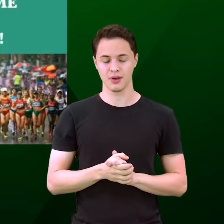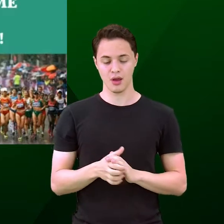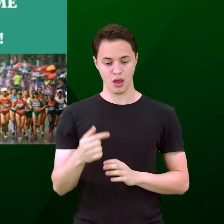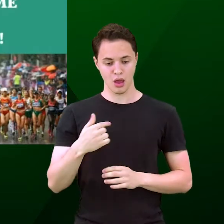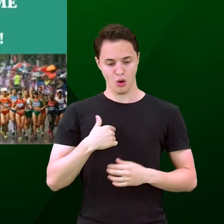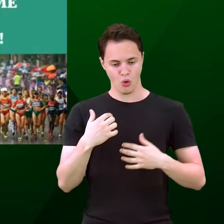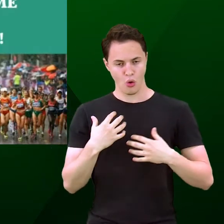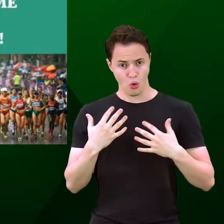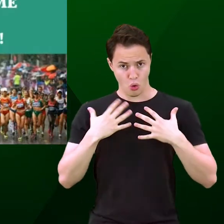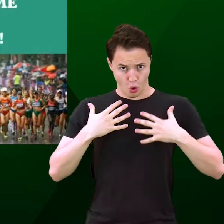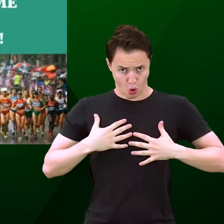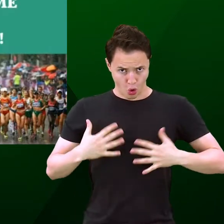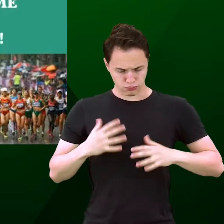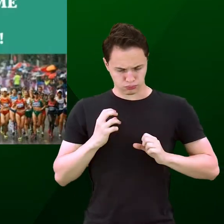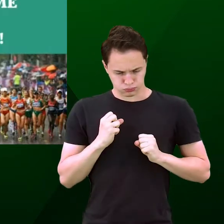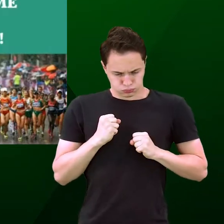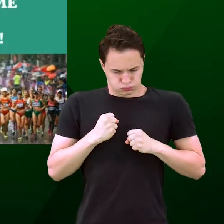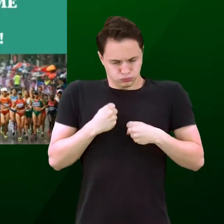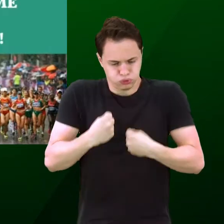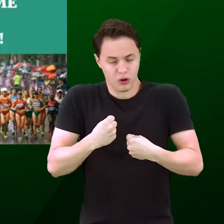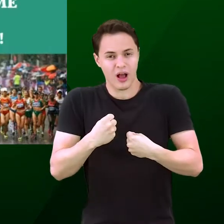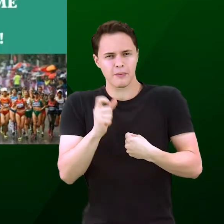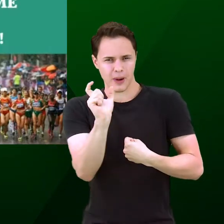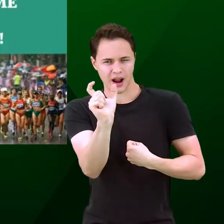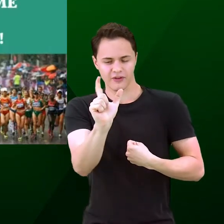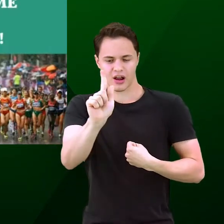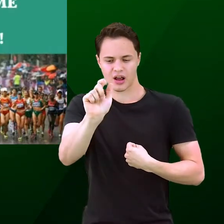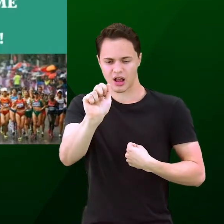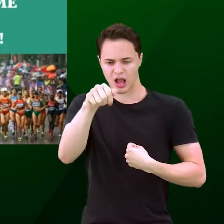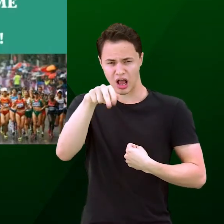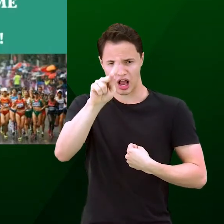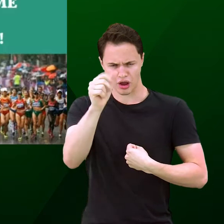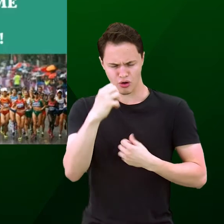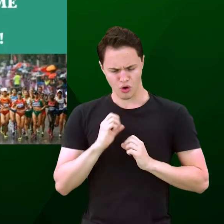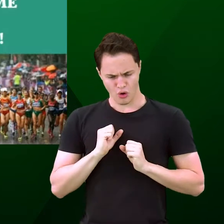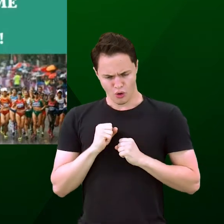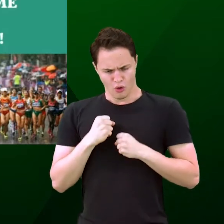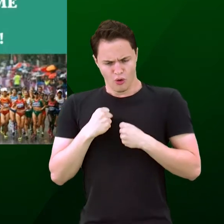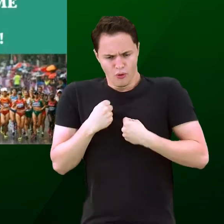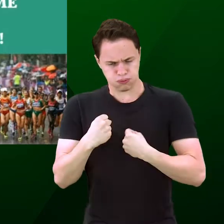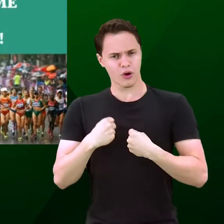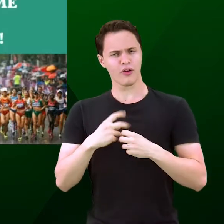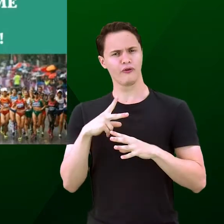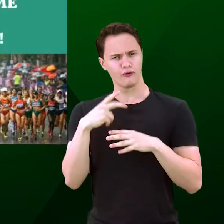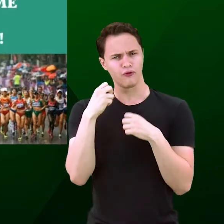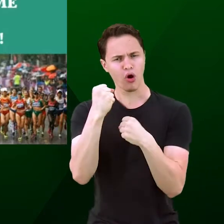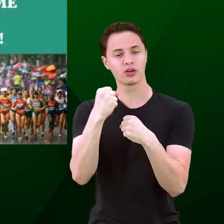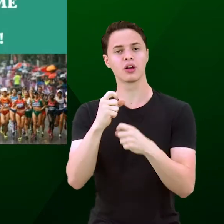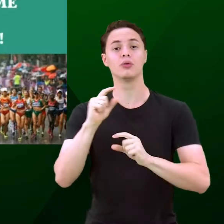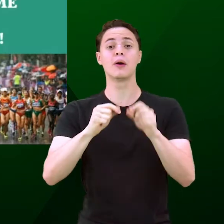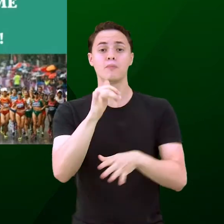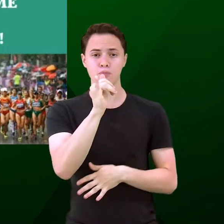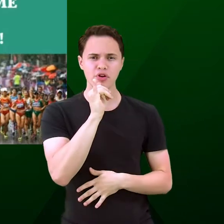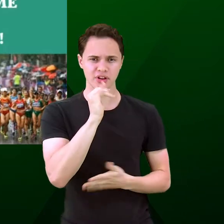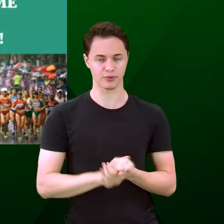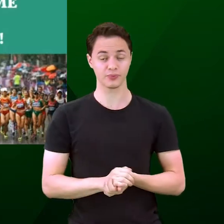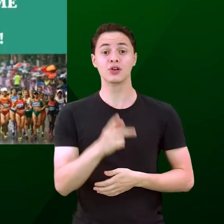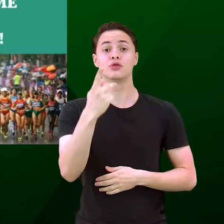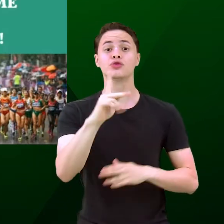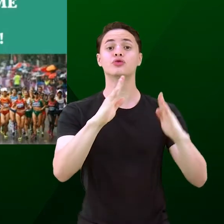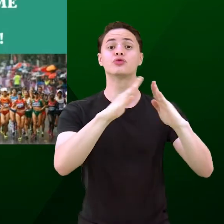base nesse espaço que eu tenho, né, porque eu estou começando, eu não posso sair pela rua subindo calçada, descendo calçada, que isso vai